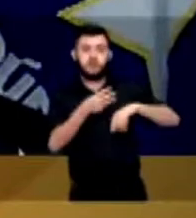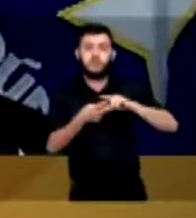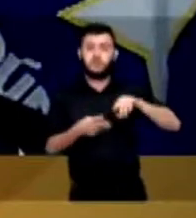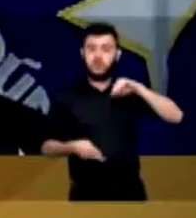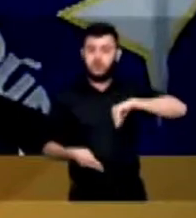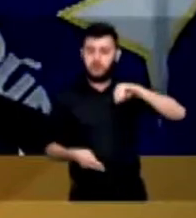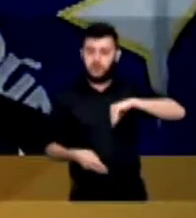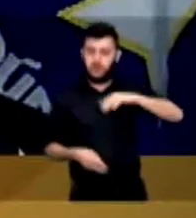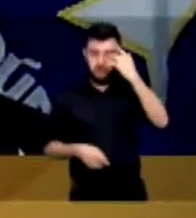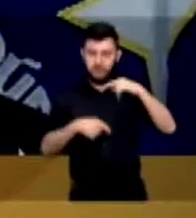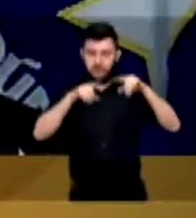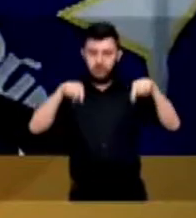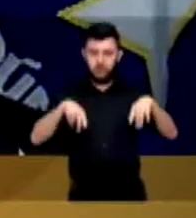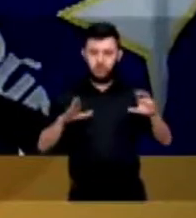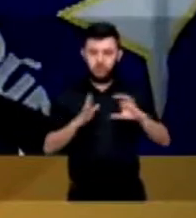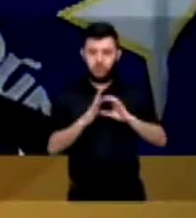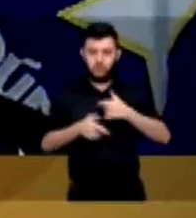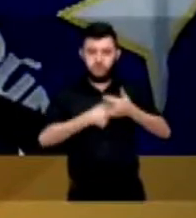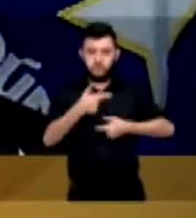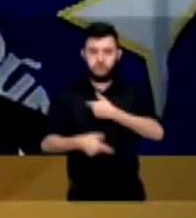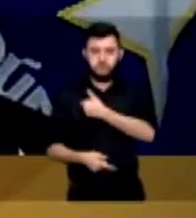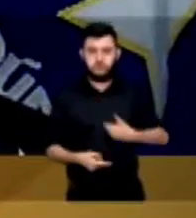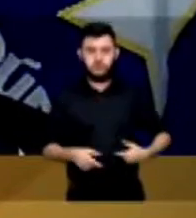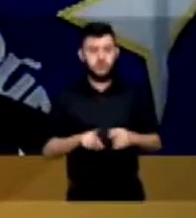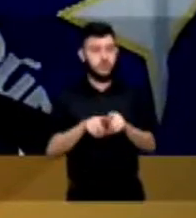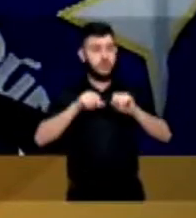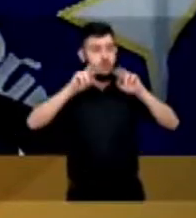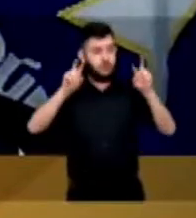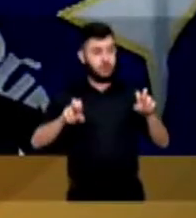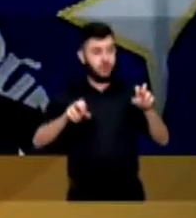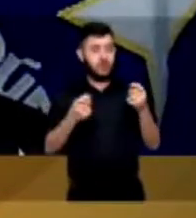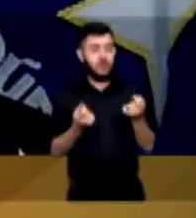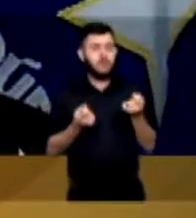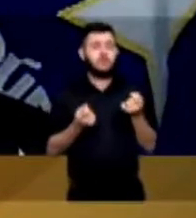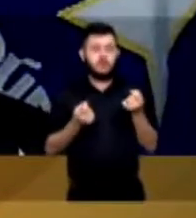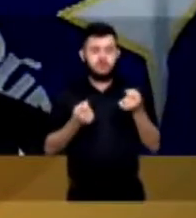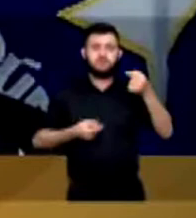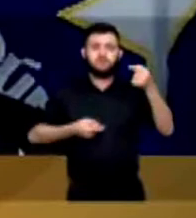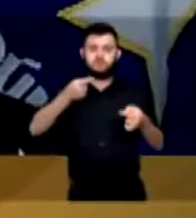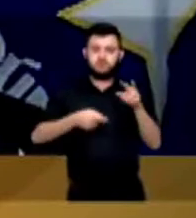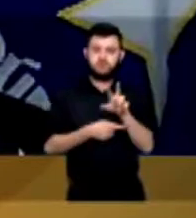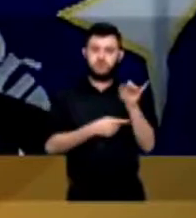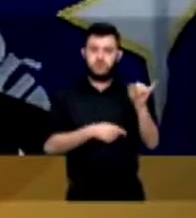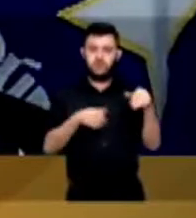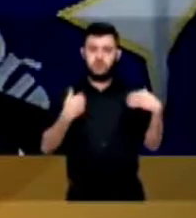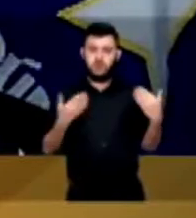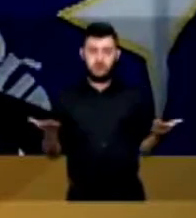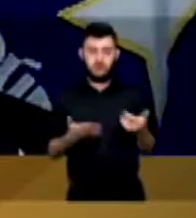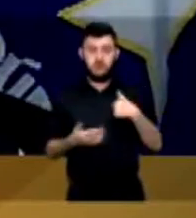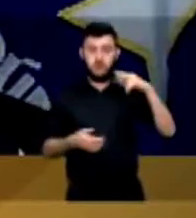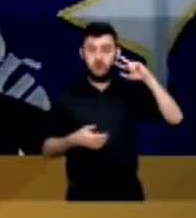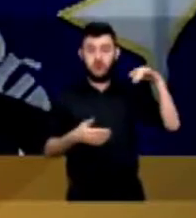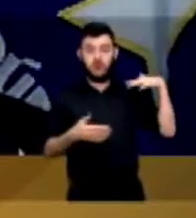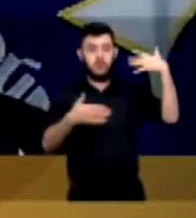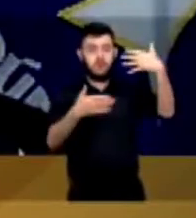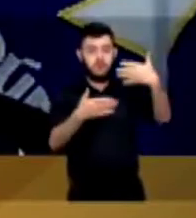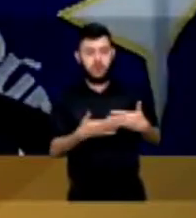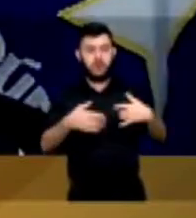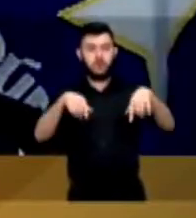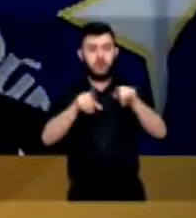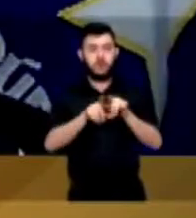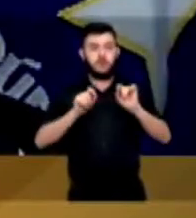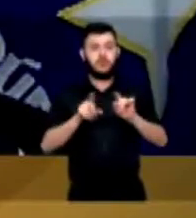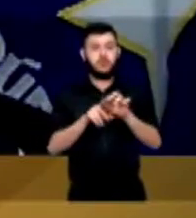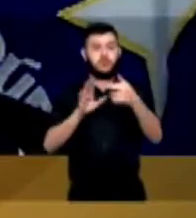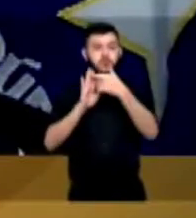dos servidores, o tema poderá ser revalorado. E é nesse sentido que rememoro a doutrina de Karl